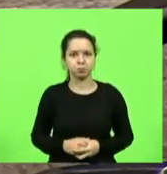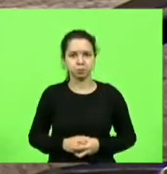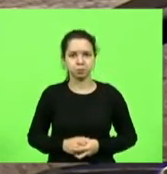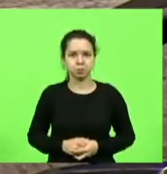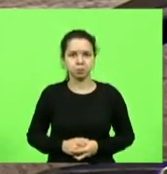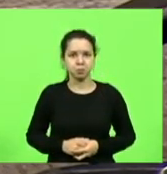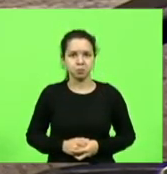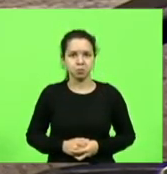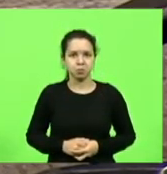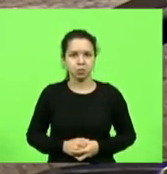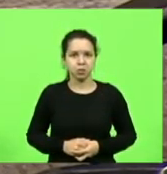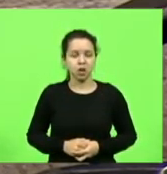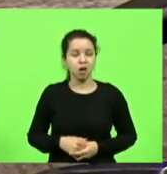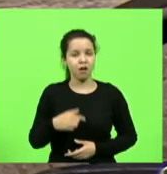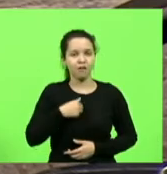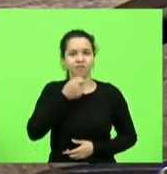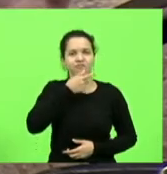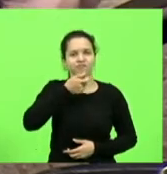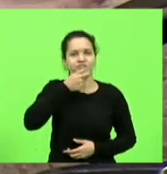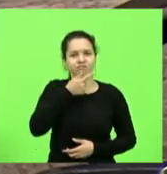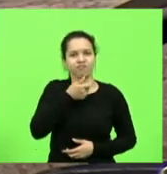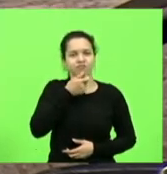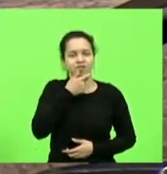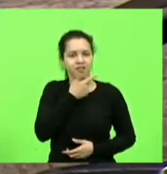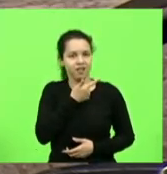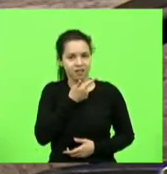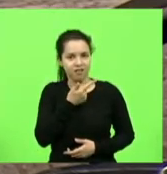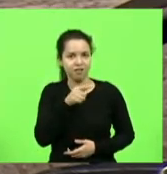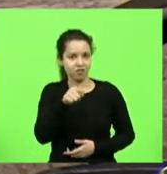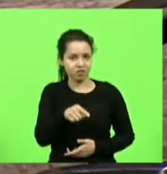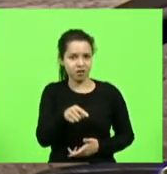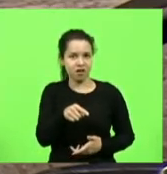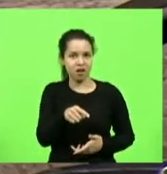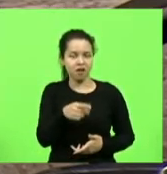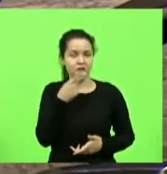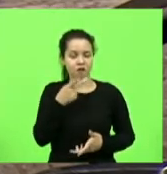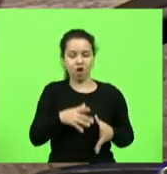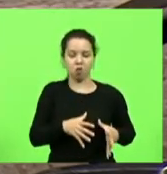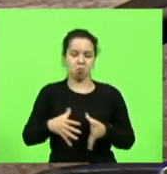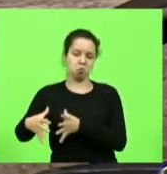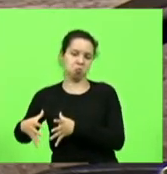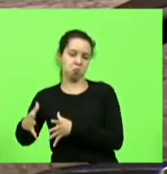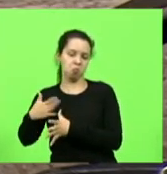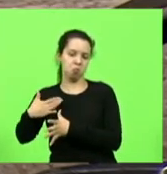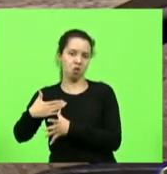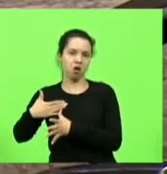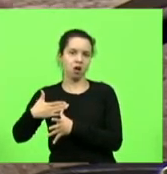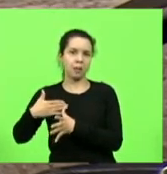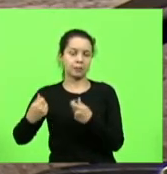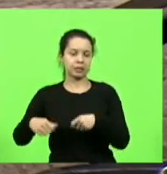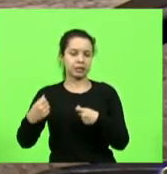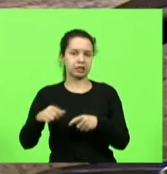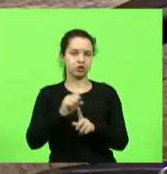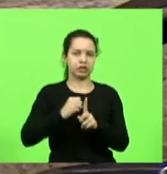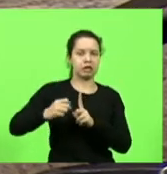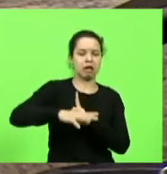Eu acho engraçado como se verticaliza o assunto quando se diz que tem que socializar tudo. Aí